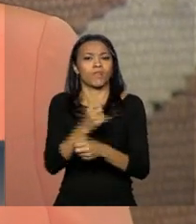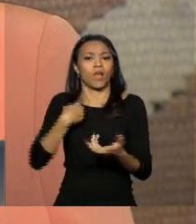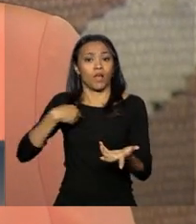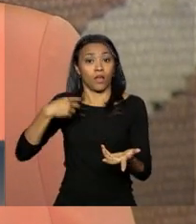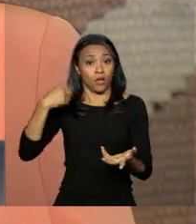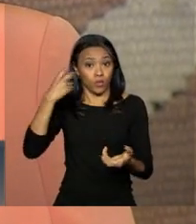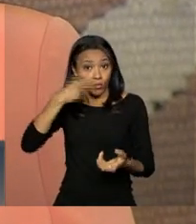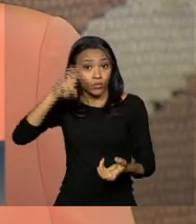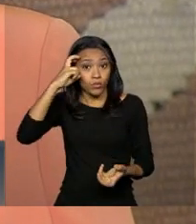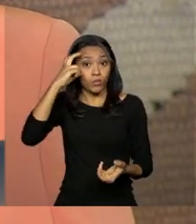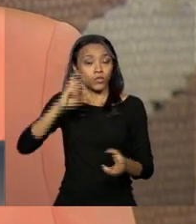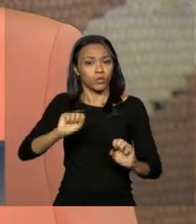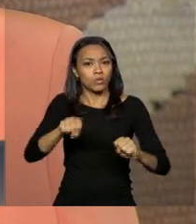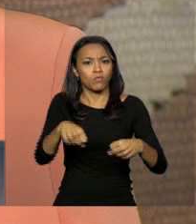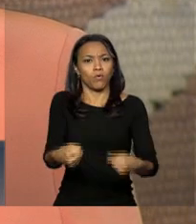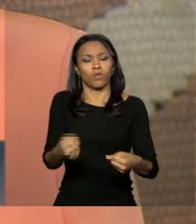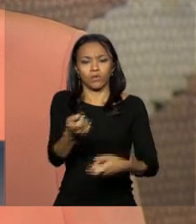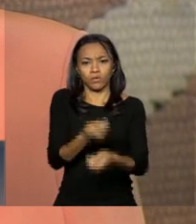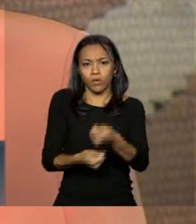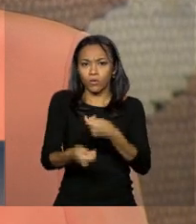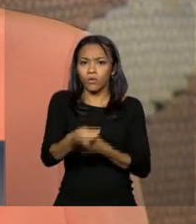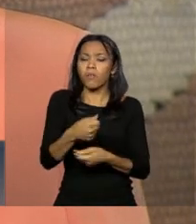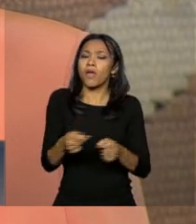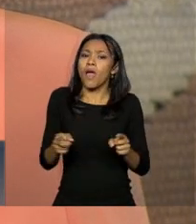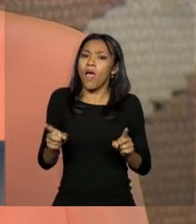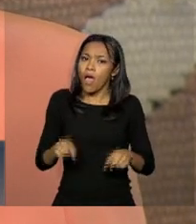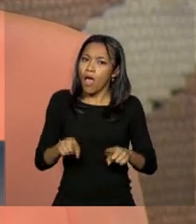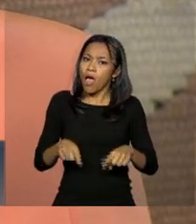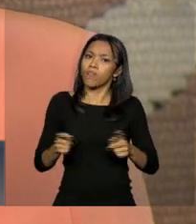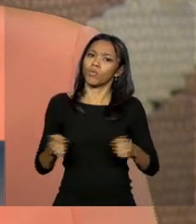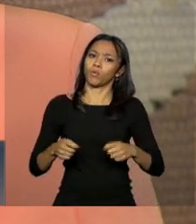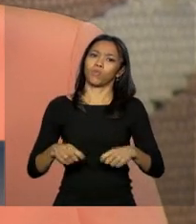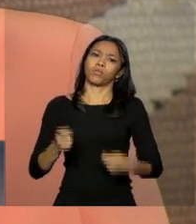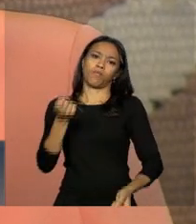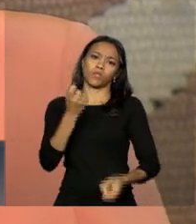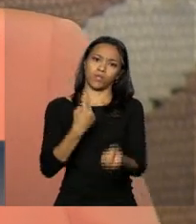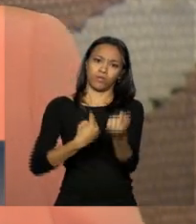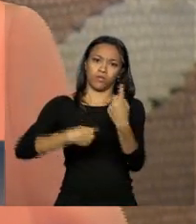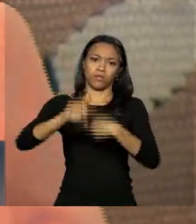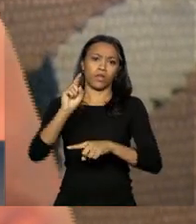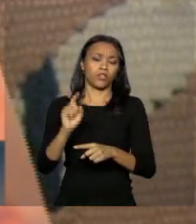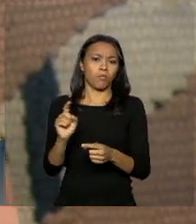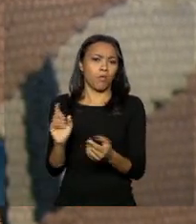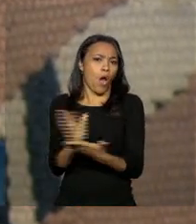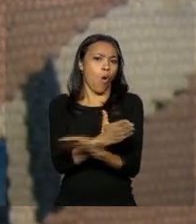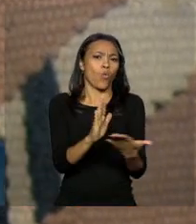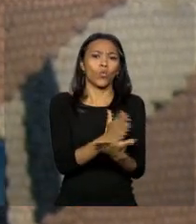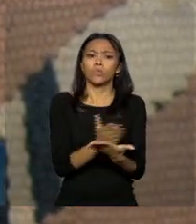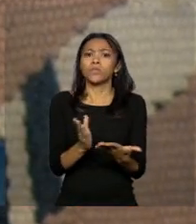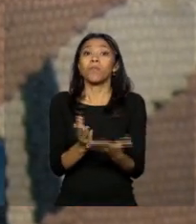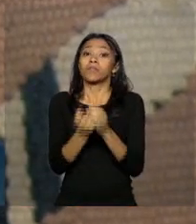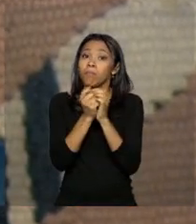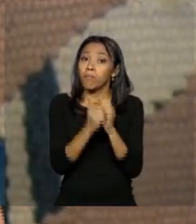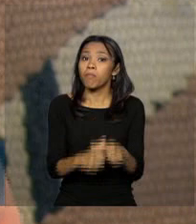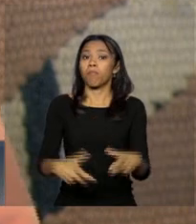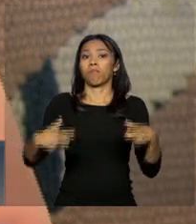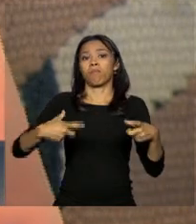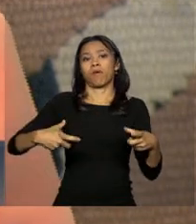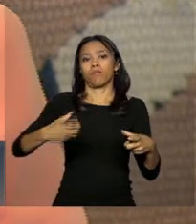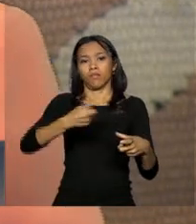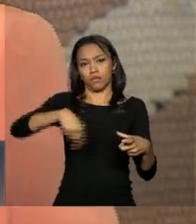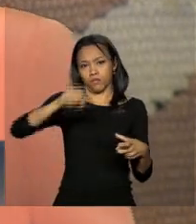parceiros, através do esforço económico, é possível conseguir sucesso não só para alguns, mas para muitos.